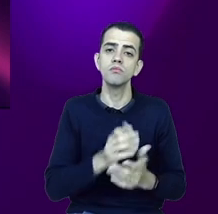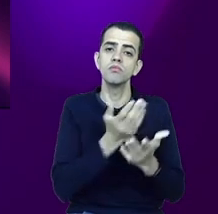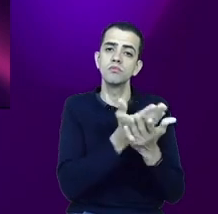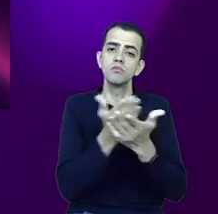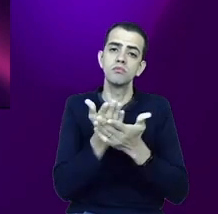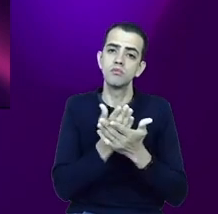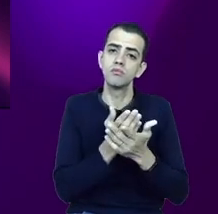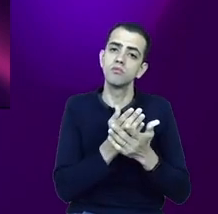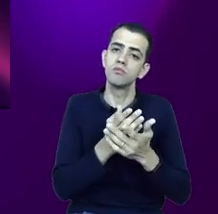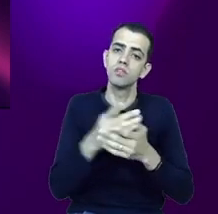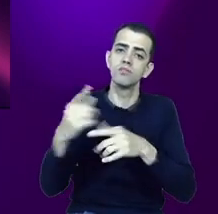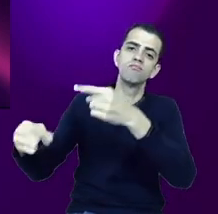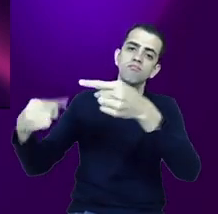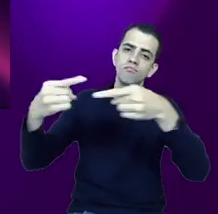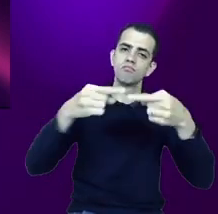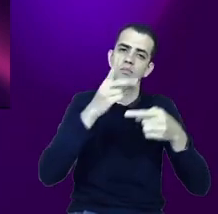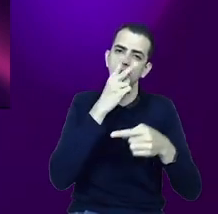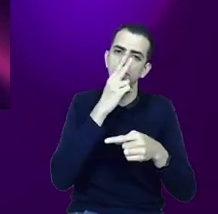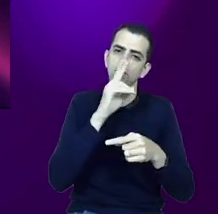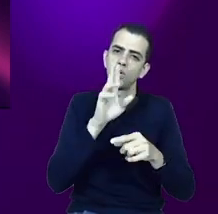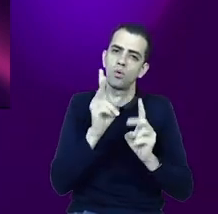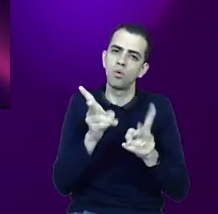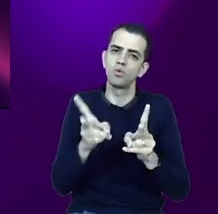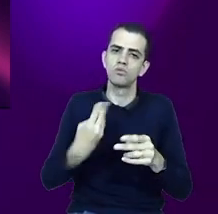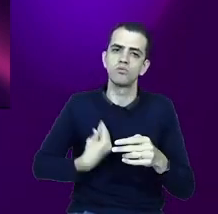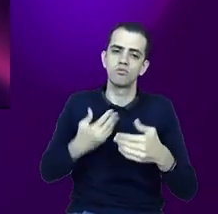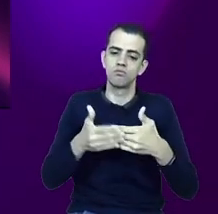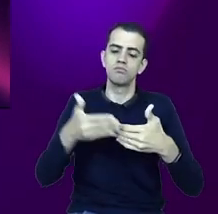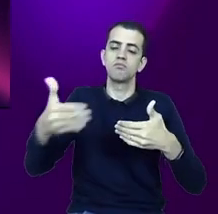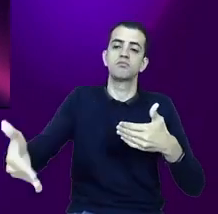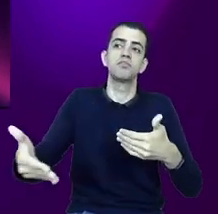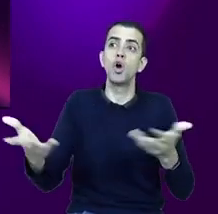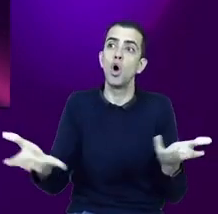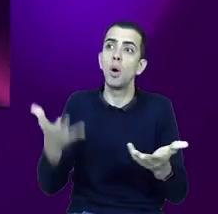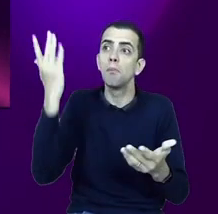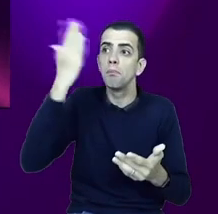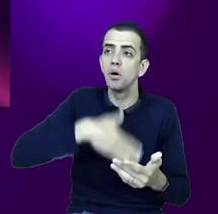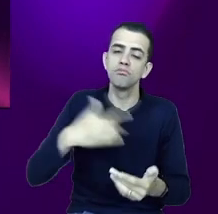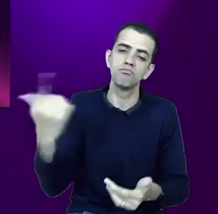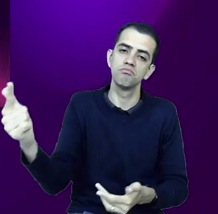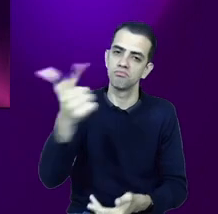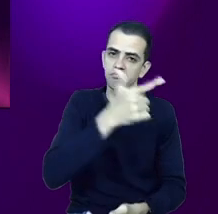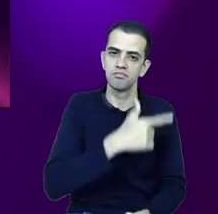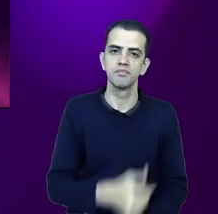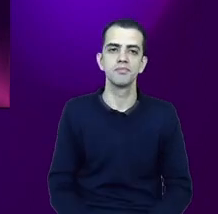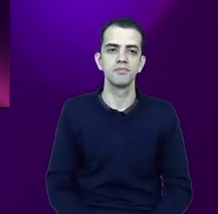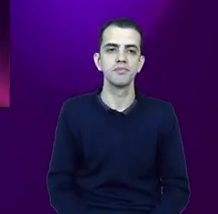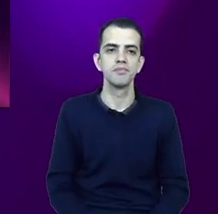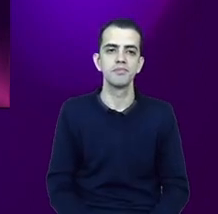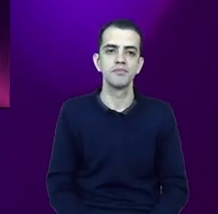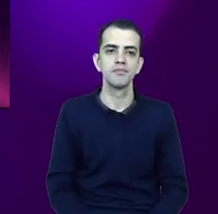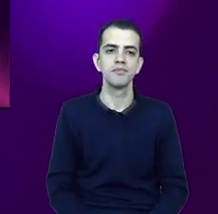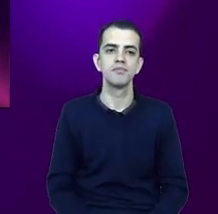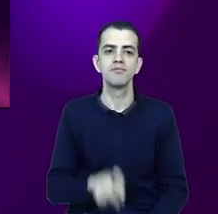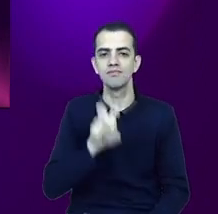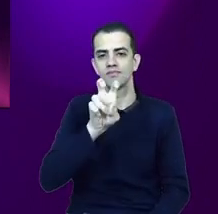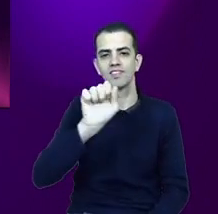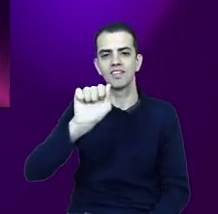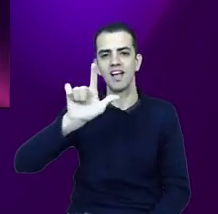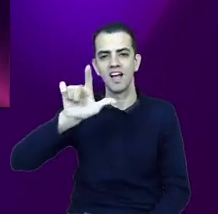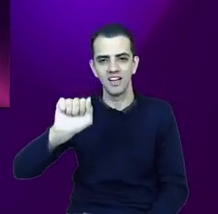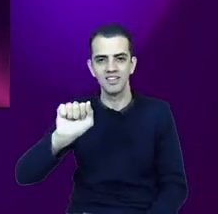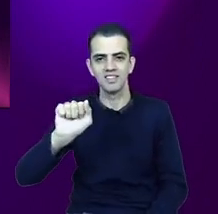definitivos sobre sobrevida global não têm evidência no momento. O 5-ALA, como a gente vê aqui nesse